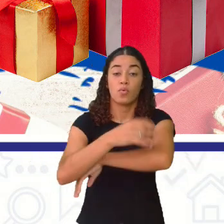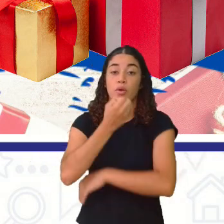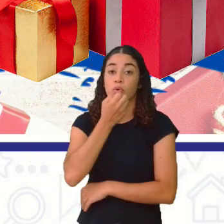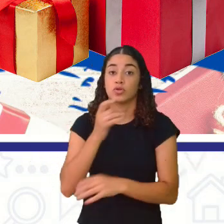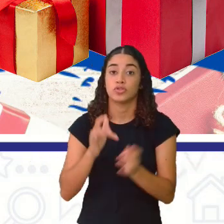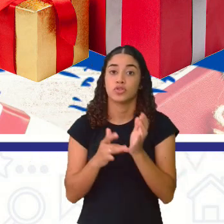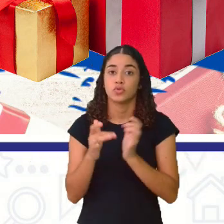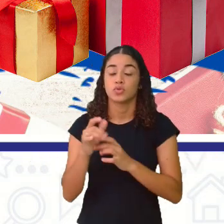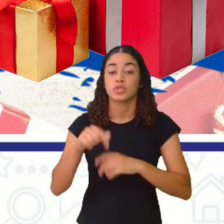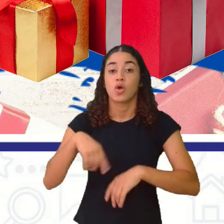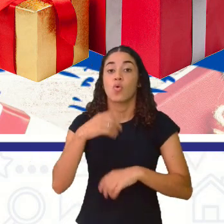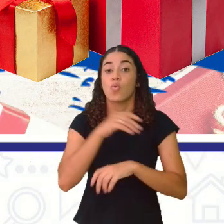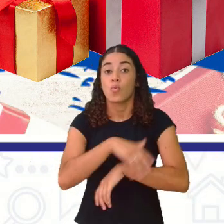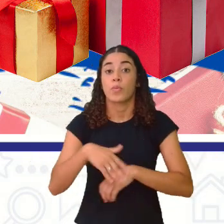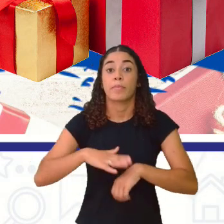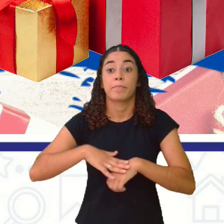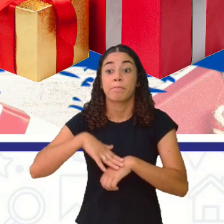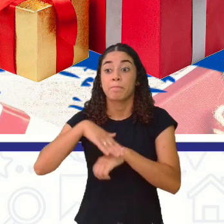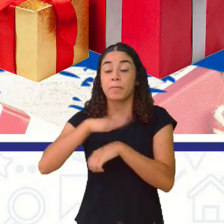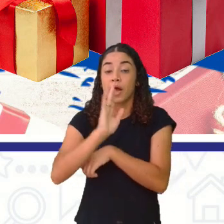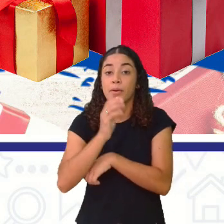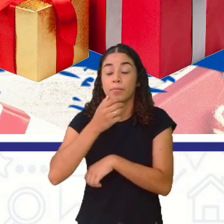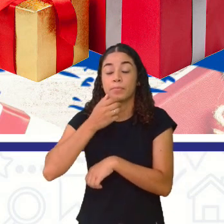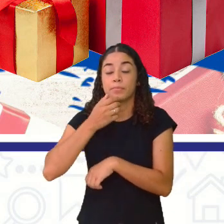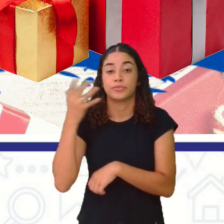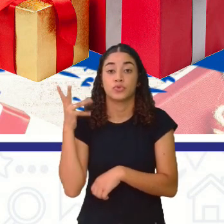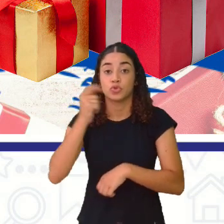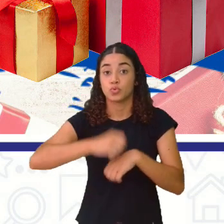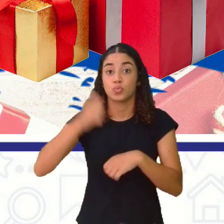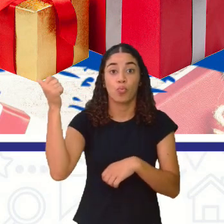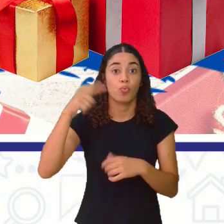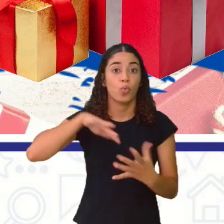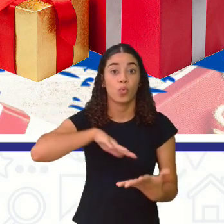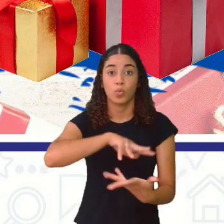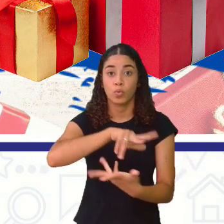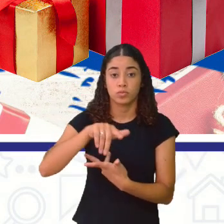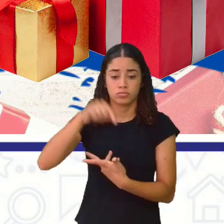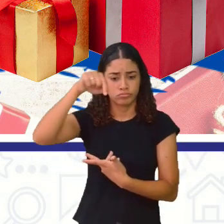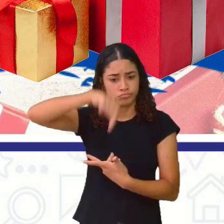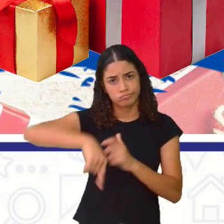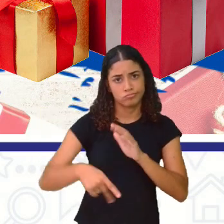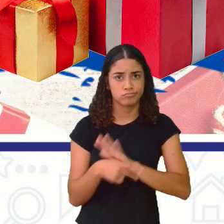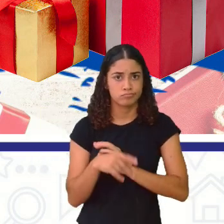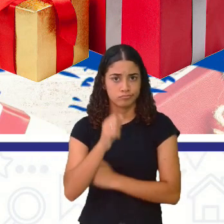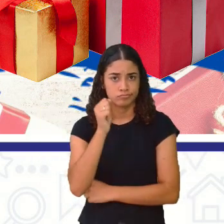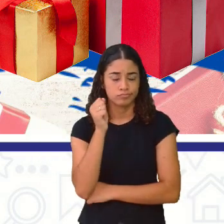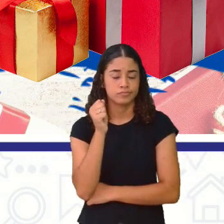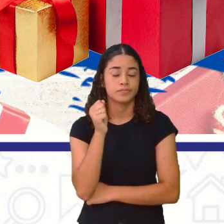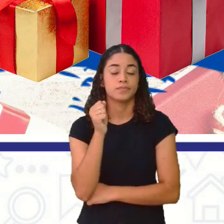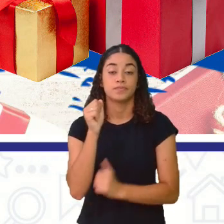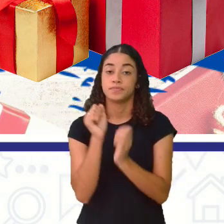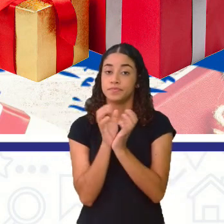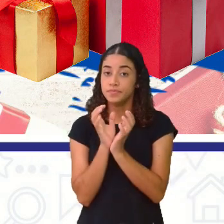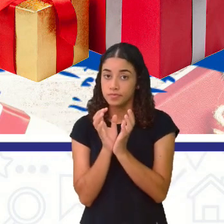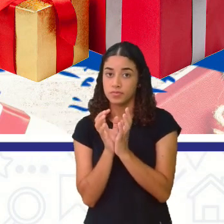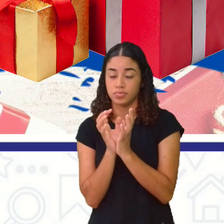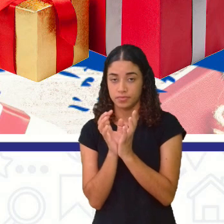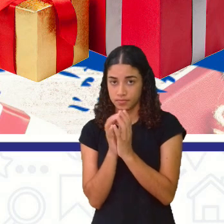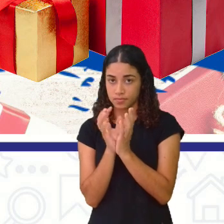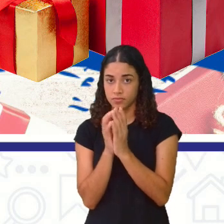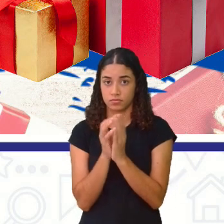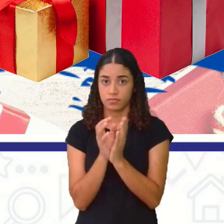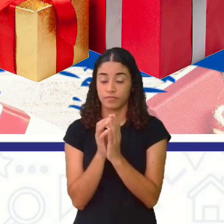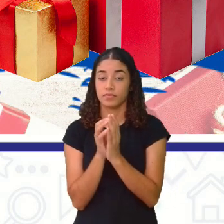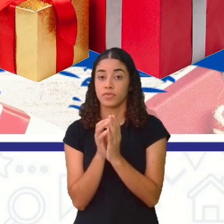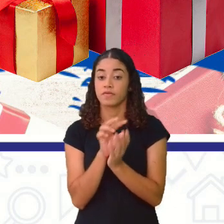mais bonitas do mundo, e está localizada aqui na cidade do Recife, né? Vai observar que ela